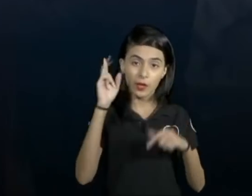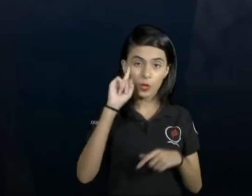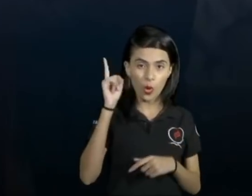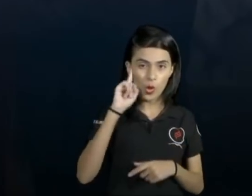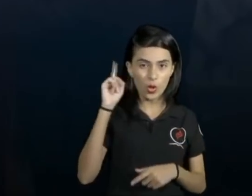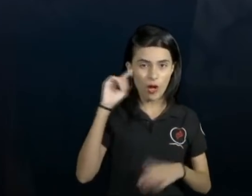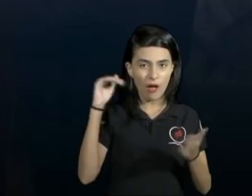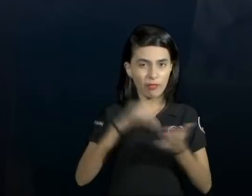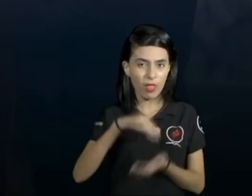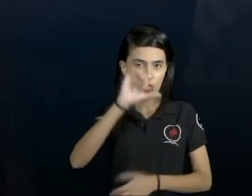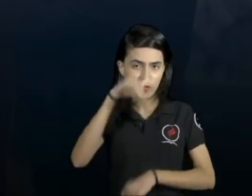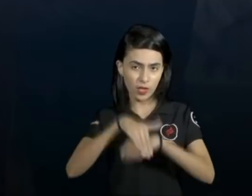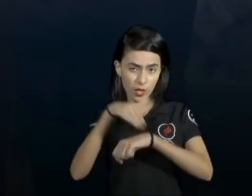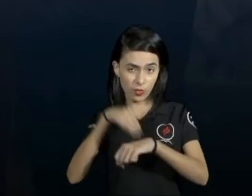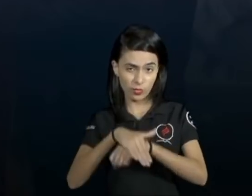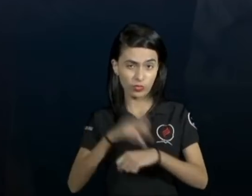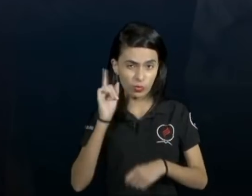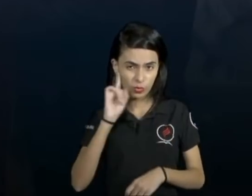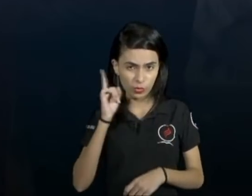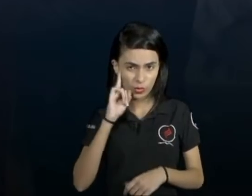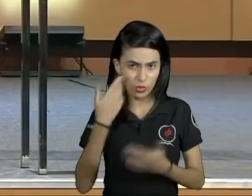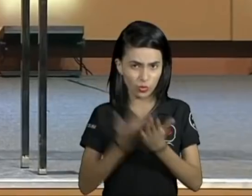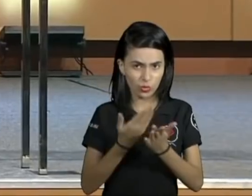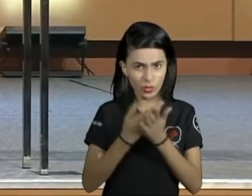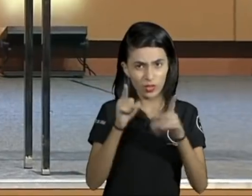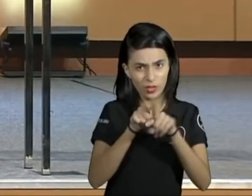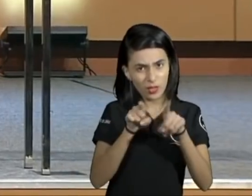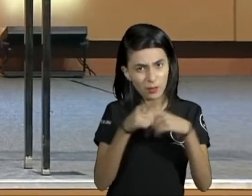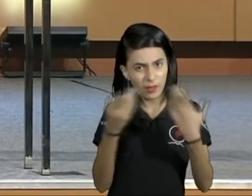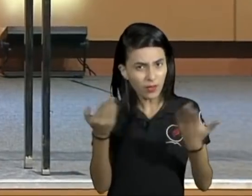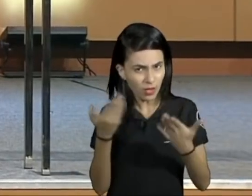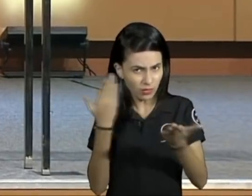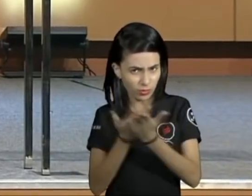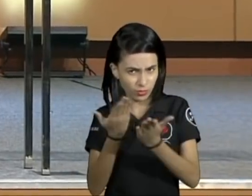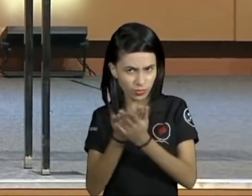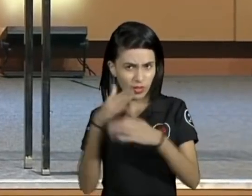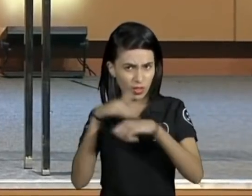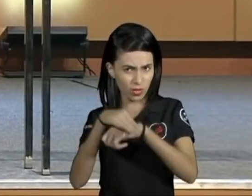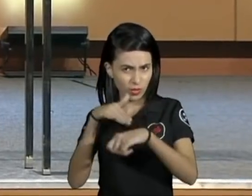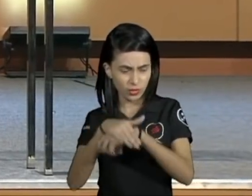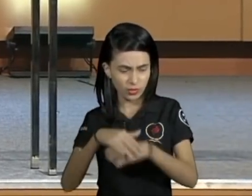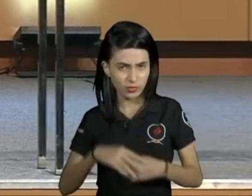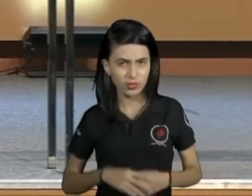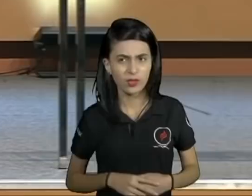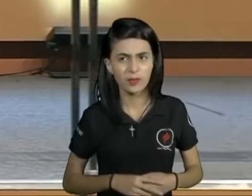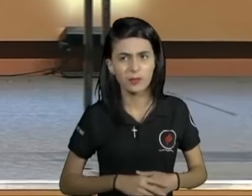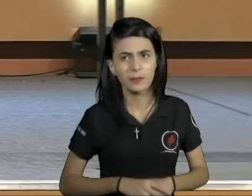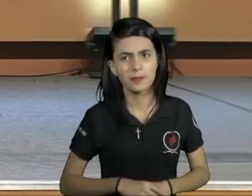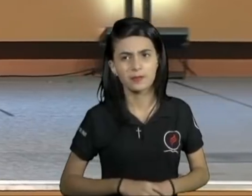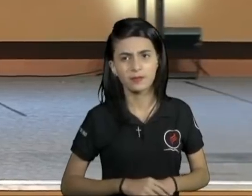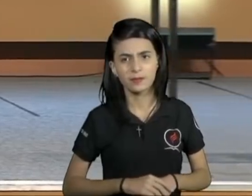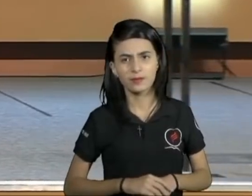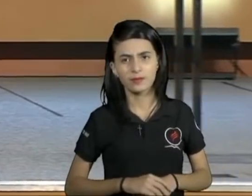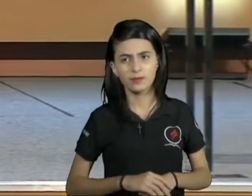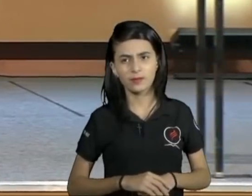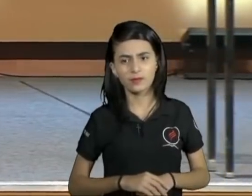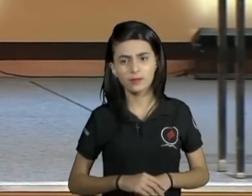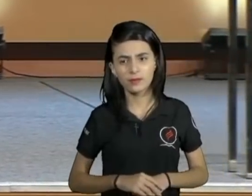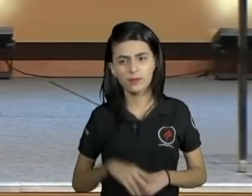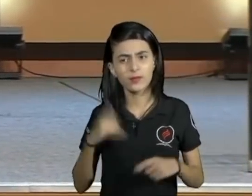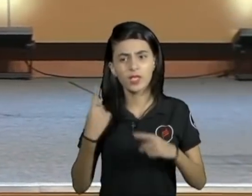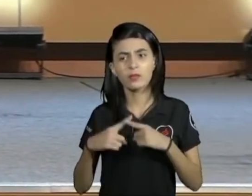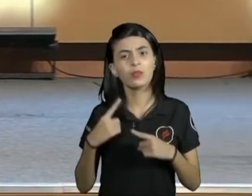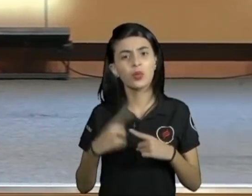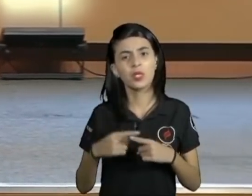todo dia até 8 9 horas da noite estuda também agora tá estudando à noite é porque